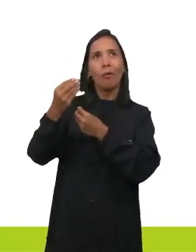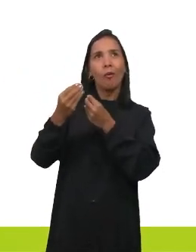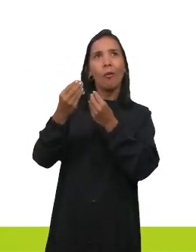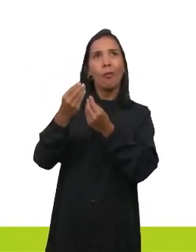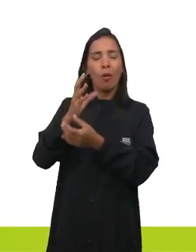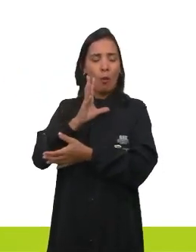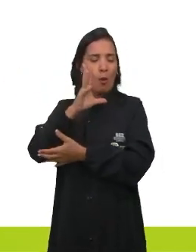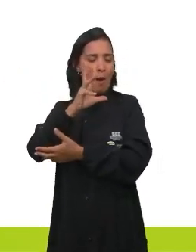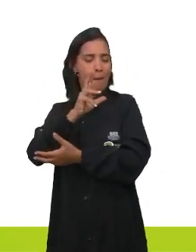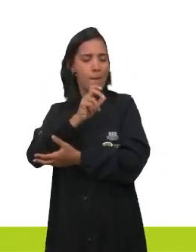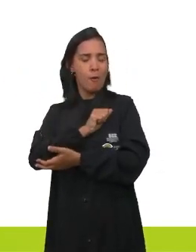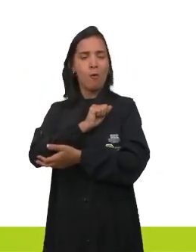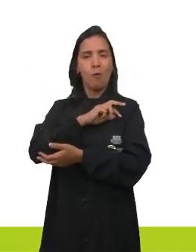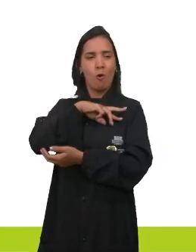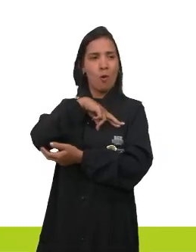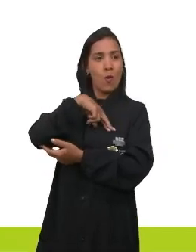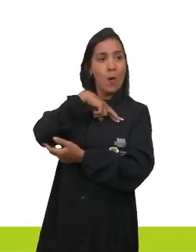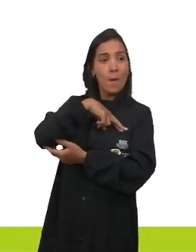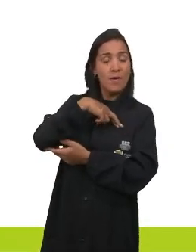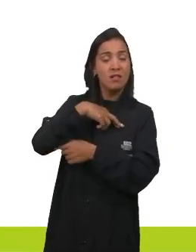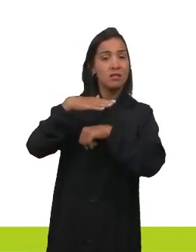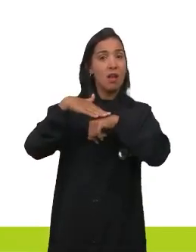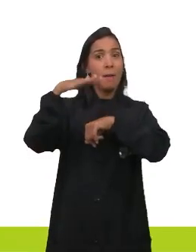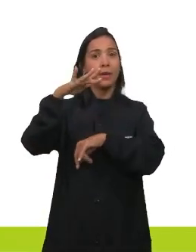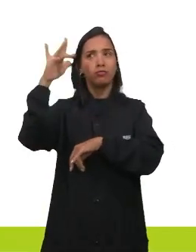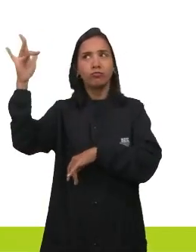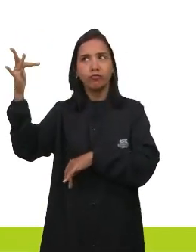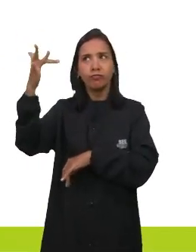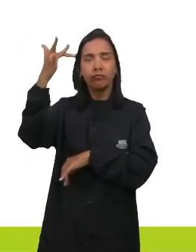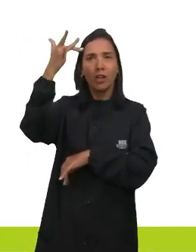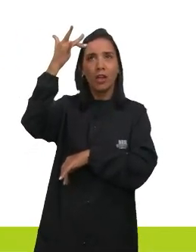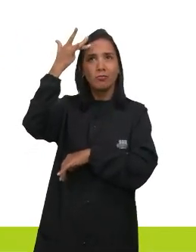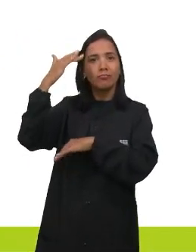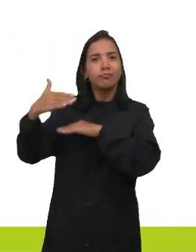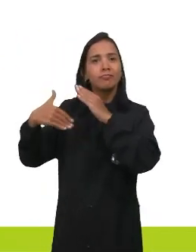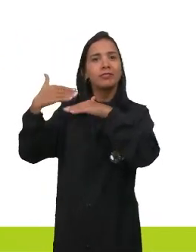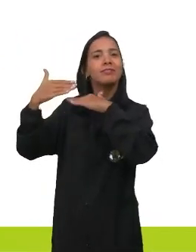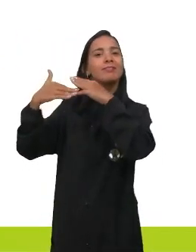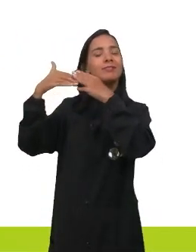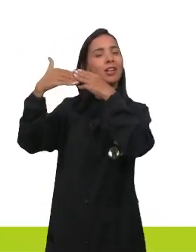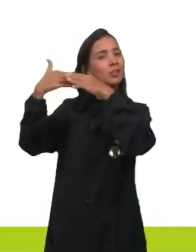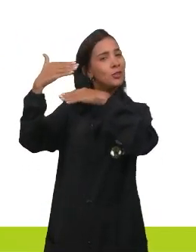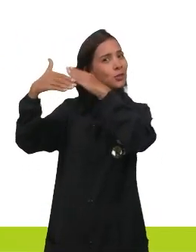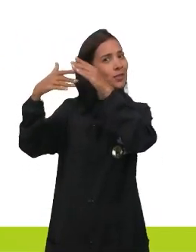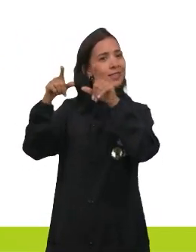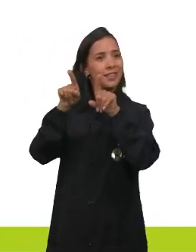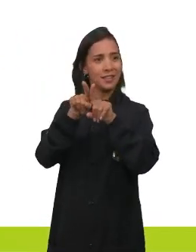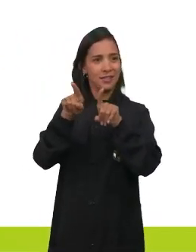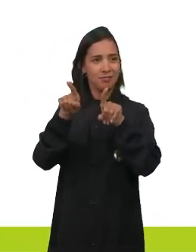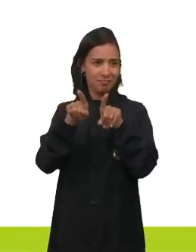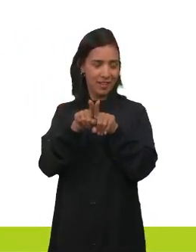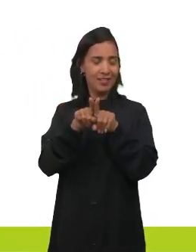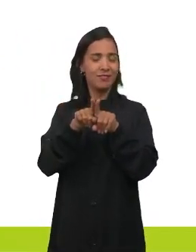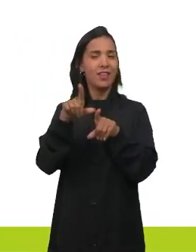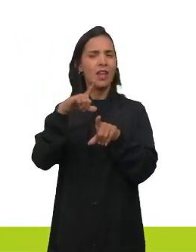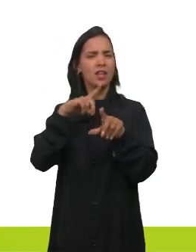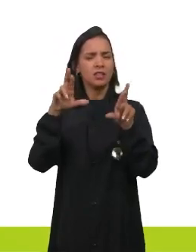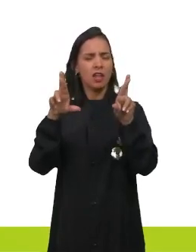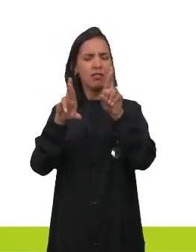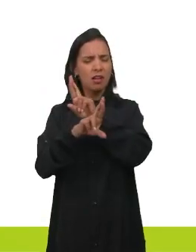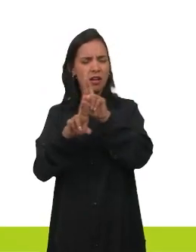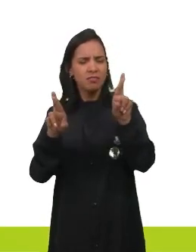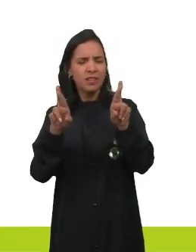uma produção já mais madura. Ele tem uma produção também relacionada ao